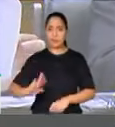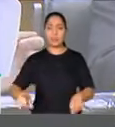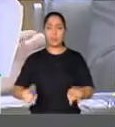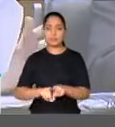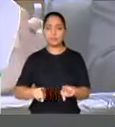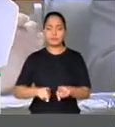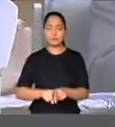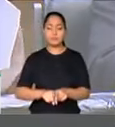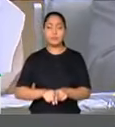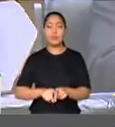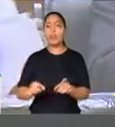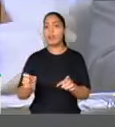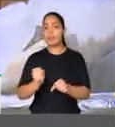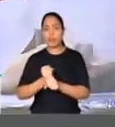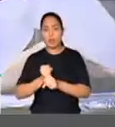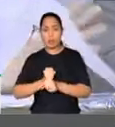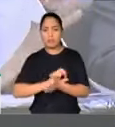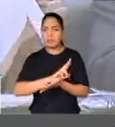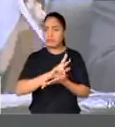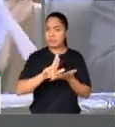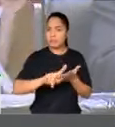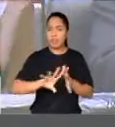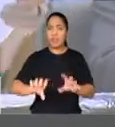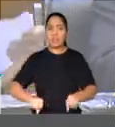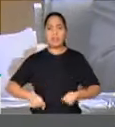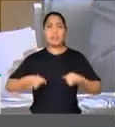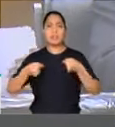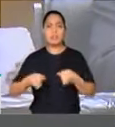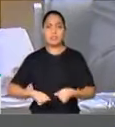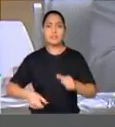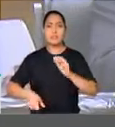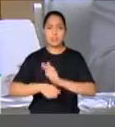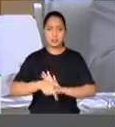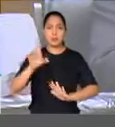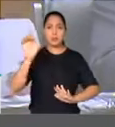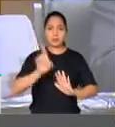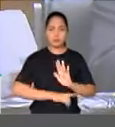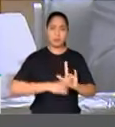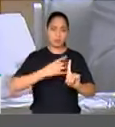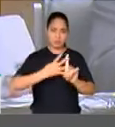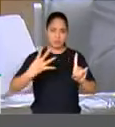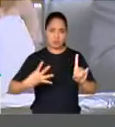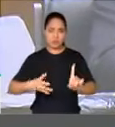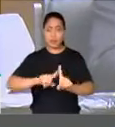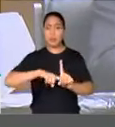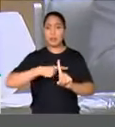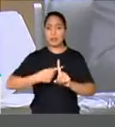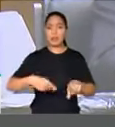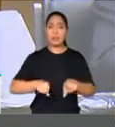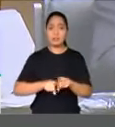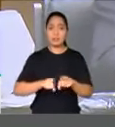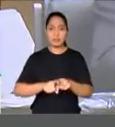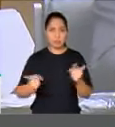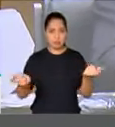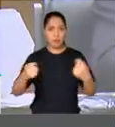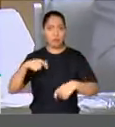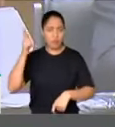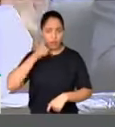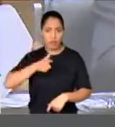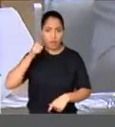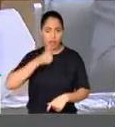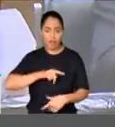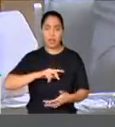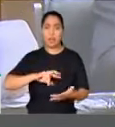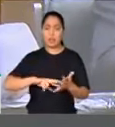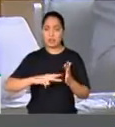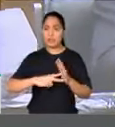nos últimos anos, a mobilização de defensores dos direitos LGBTI+, vem alcançando êxitos significativos, como